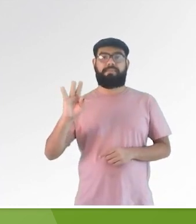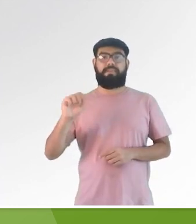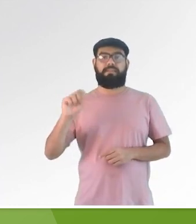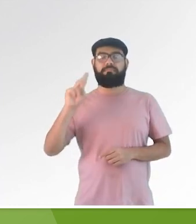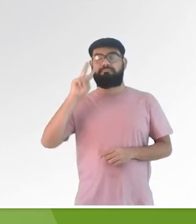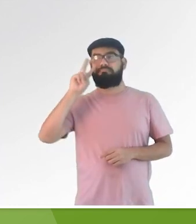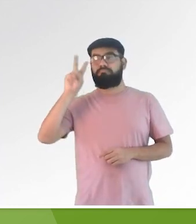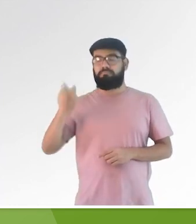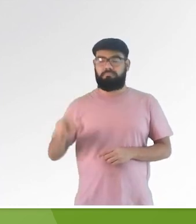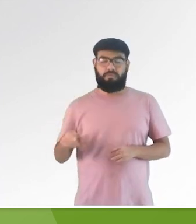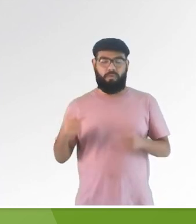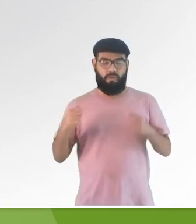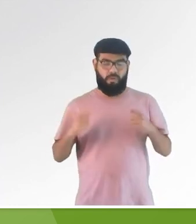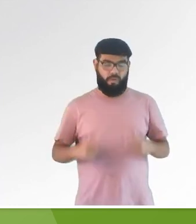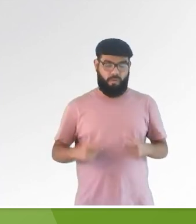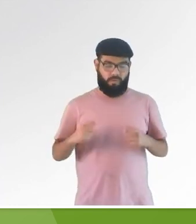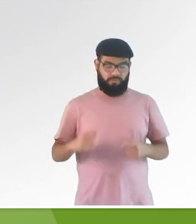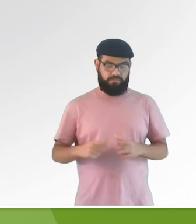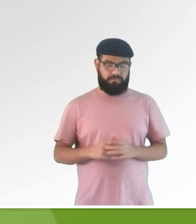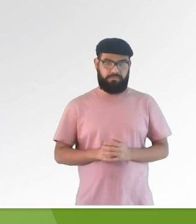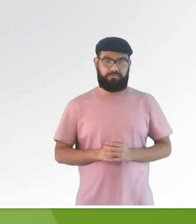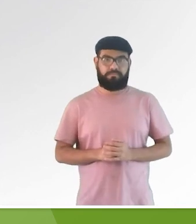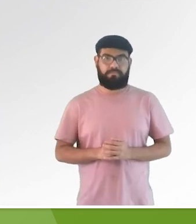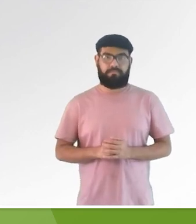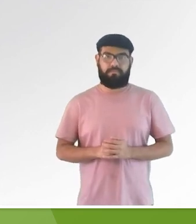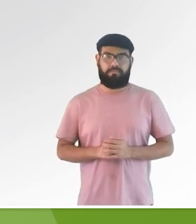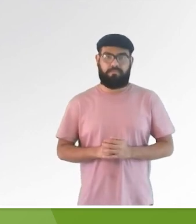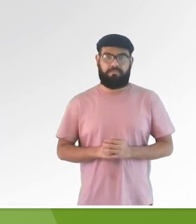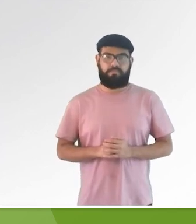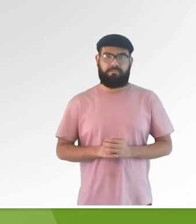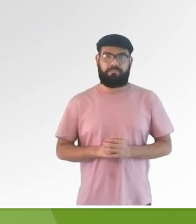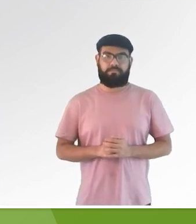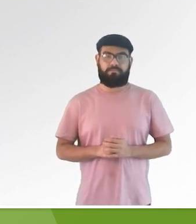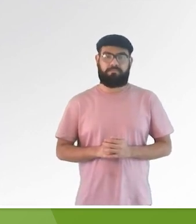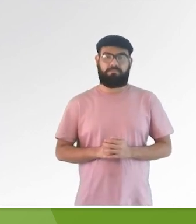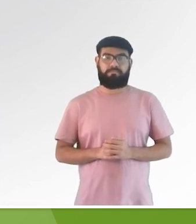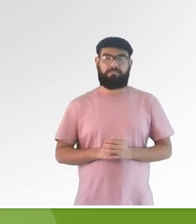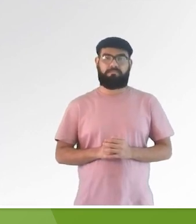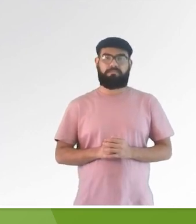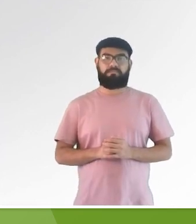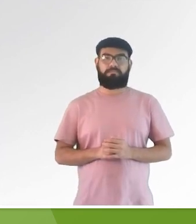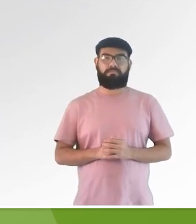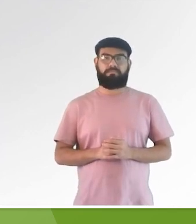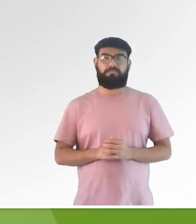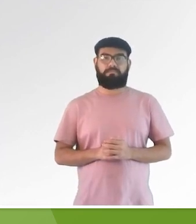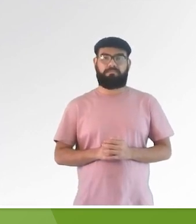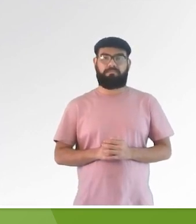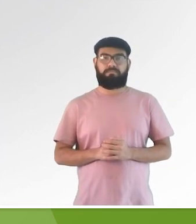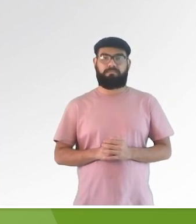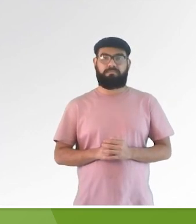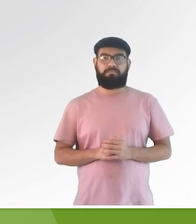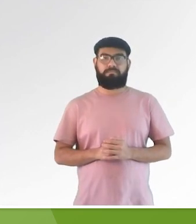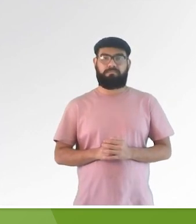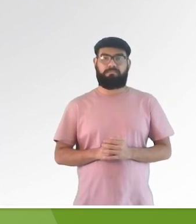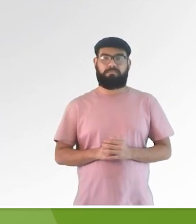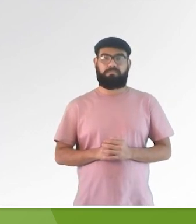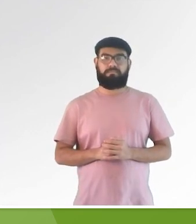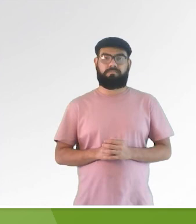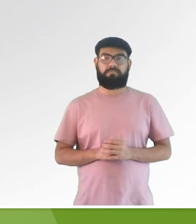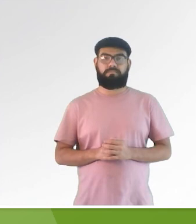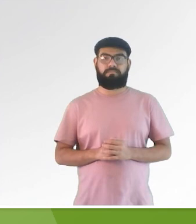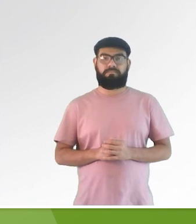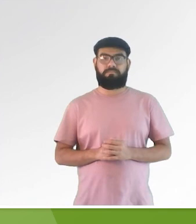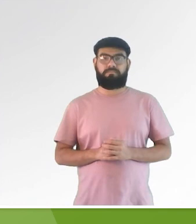olha só, onde uma espécie pode ser encontrada, isto é, né, podemos chamar aqui, o